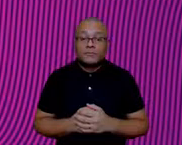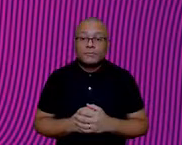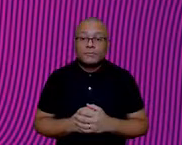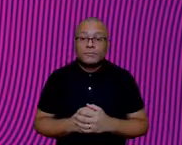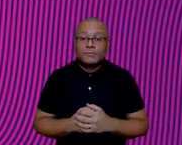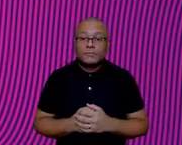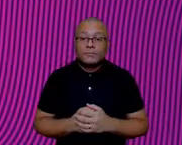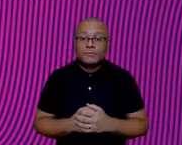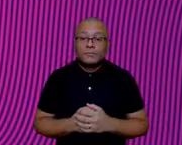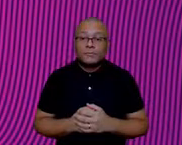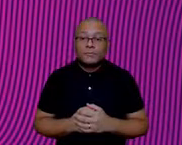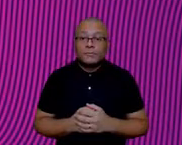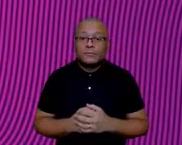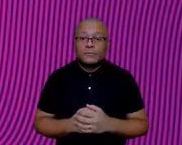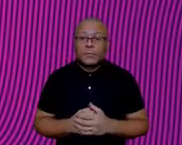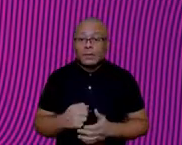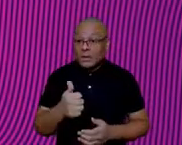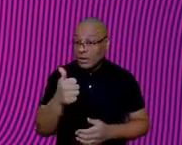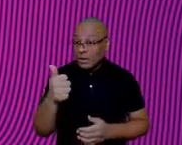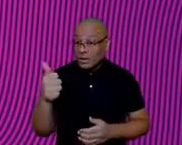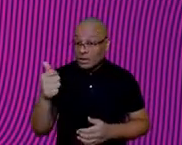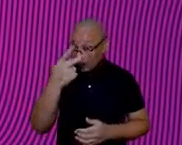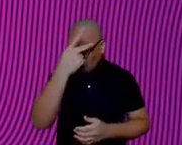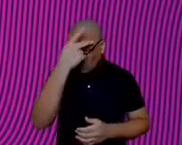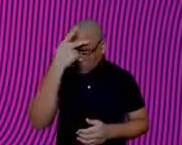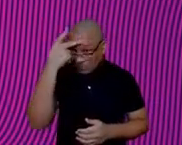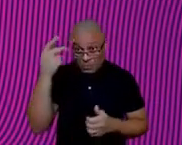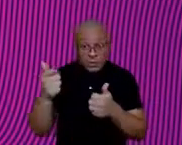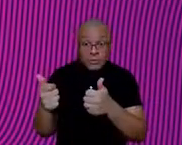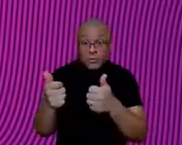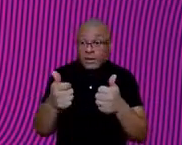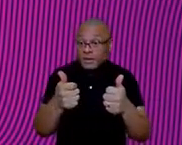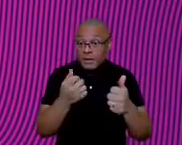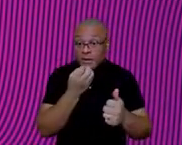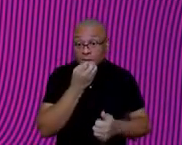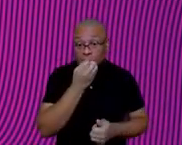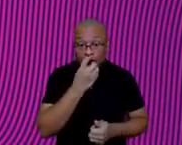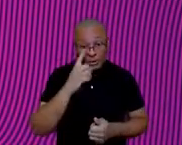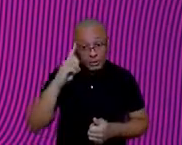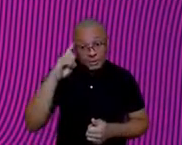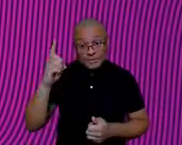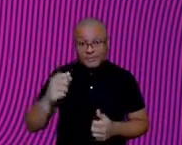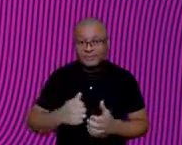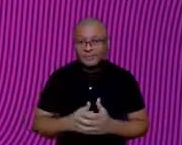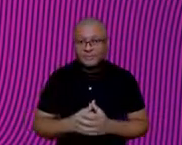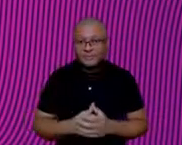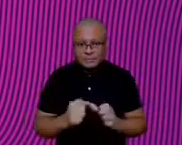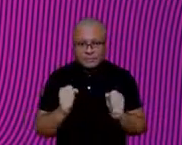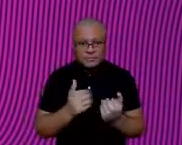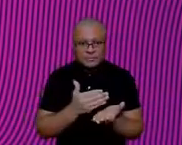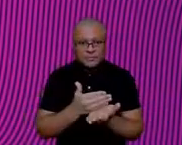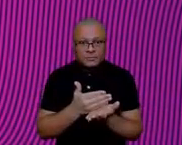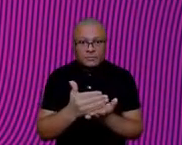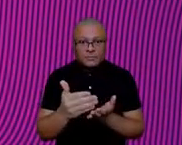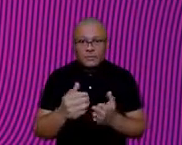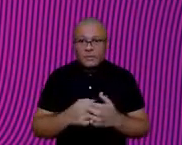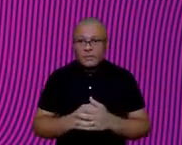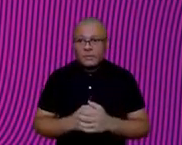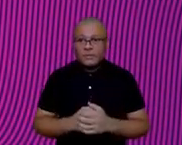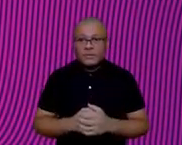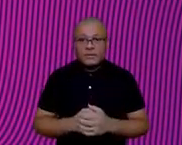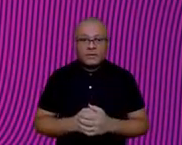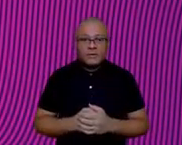Okay, how is everybody today? Olá, bom dia. Posso começar, por favor?